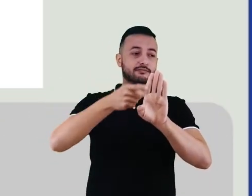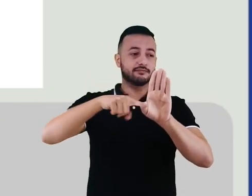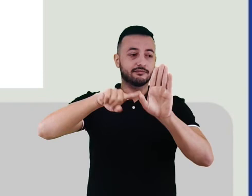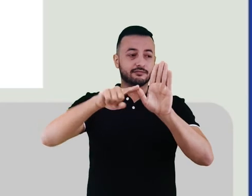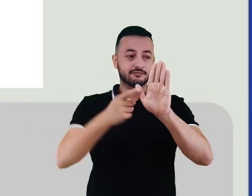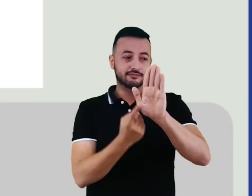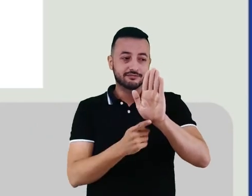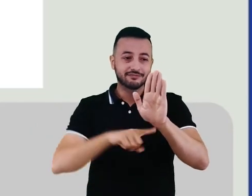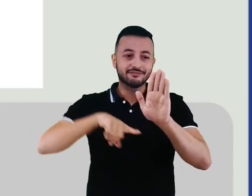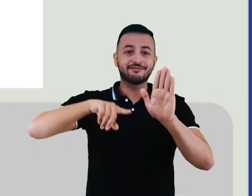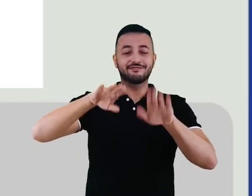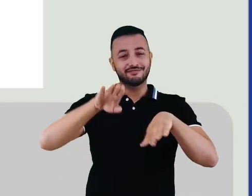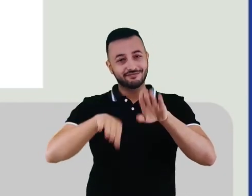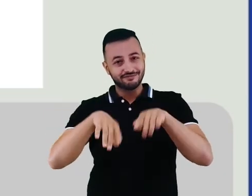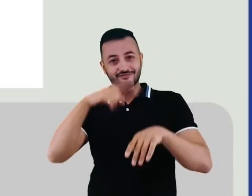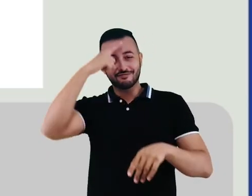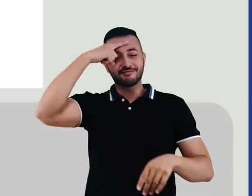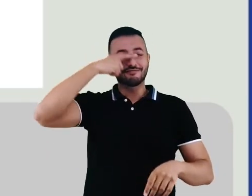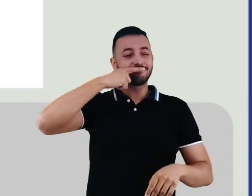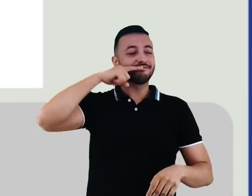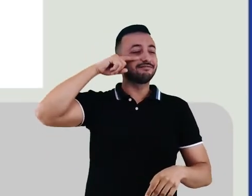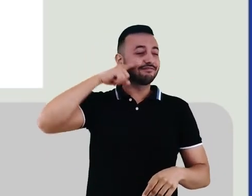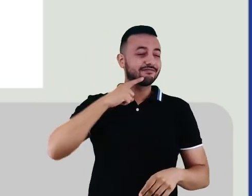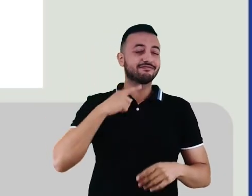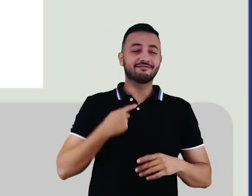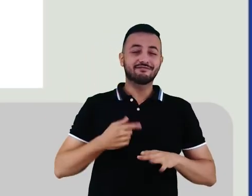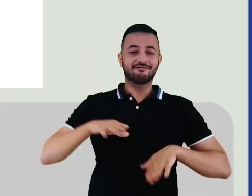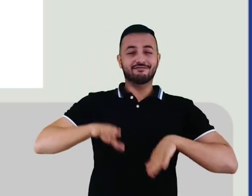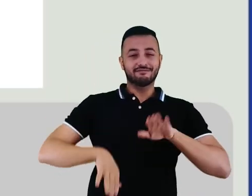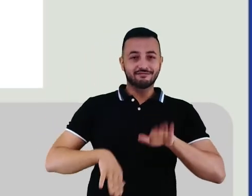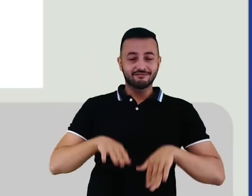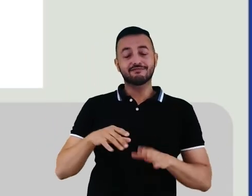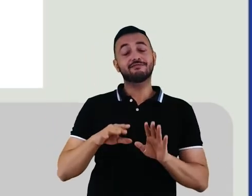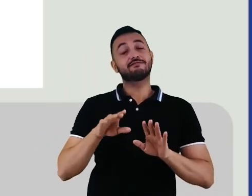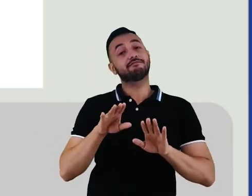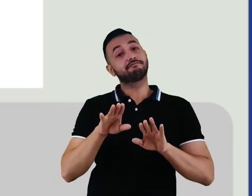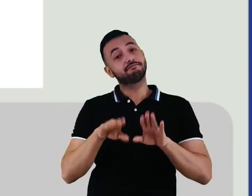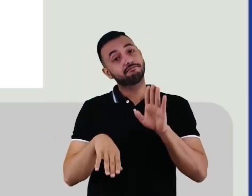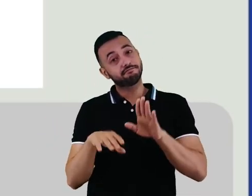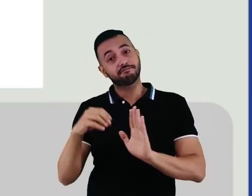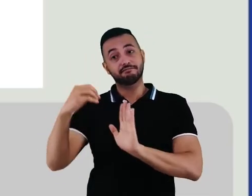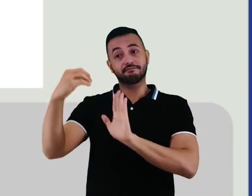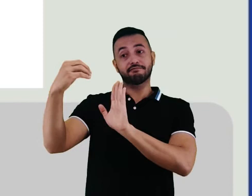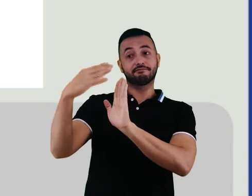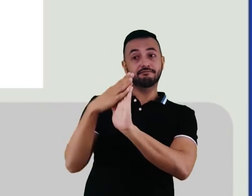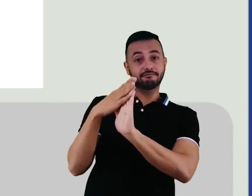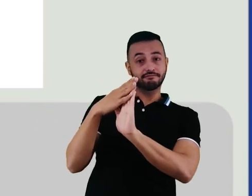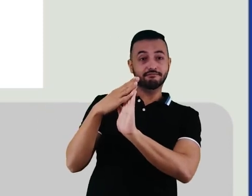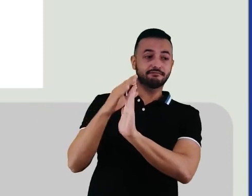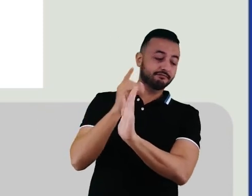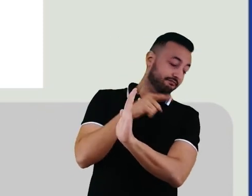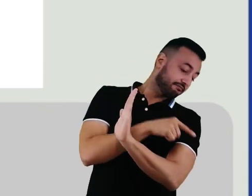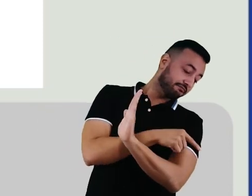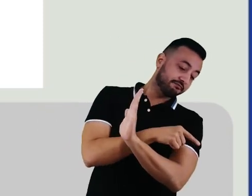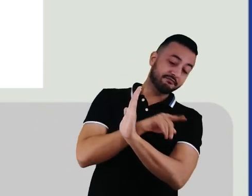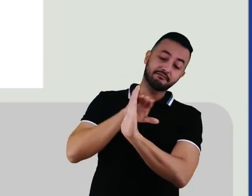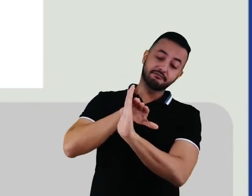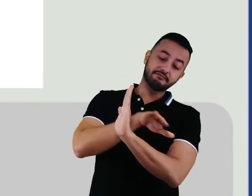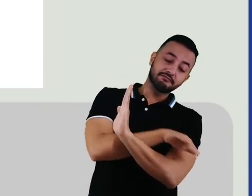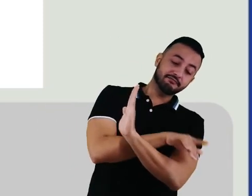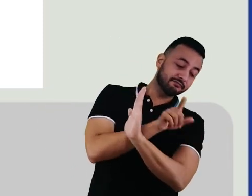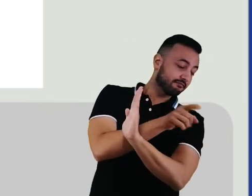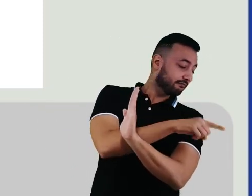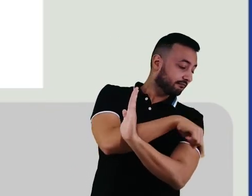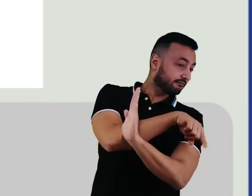objeto, dependendo da superfície do objeto que estará em contato com os raios luminosos e a distância entre